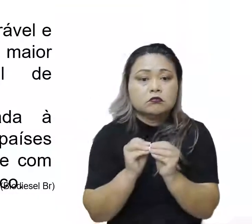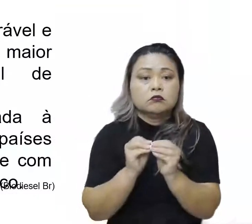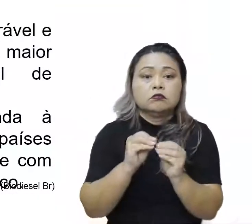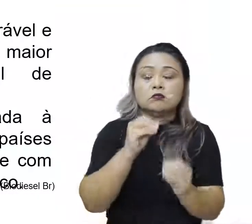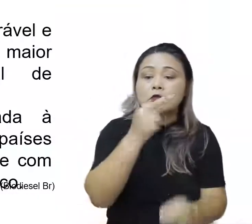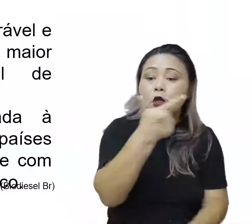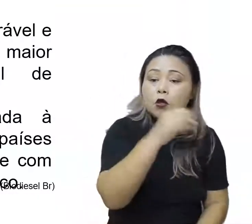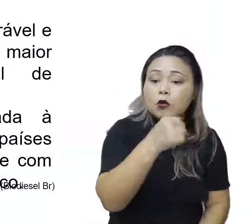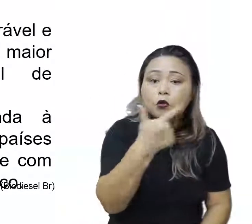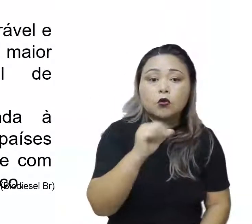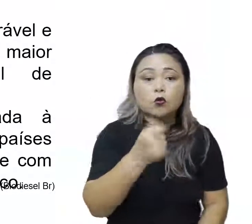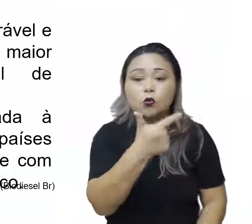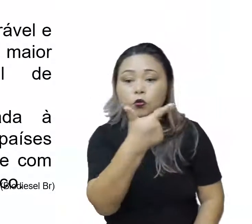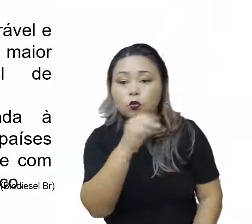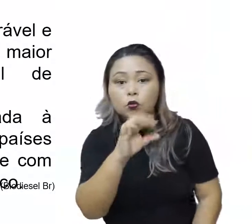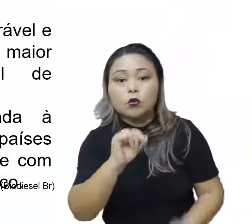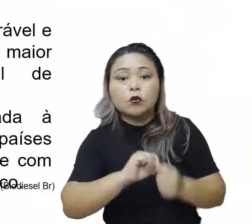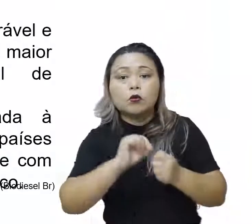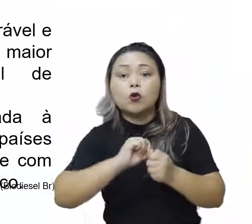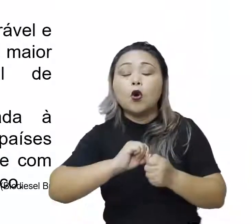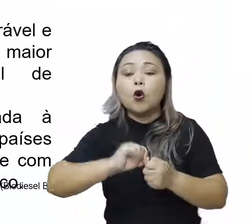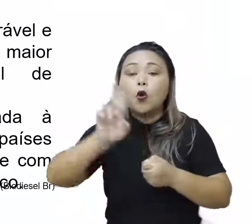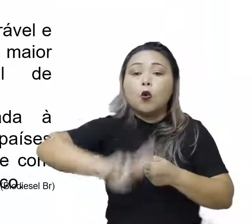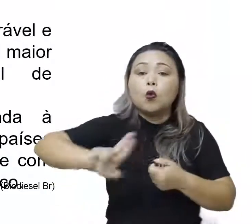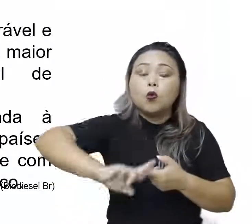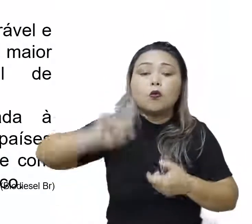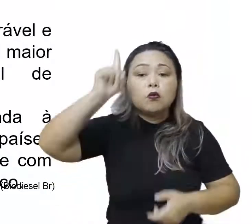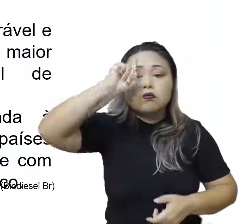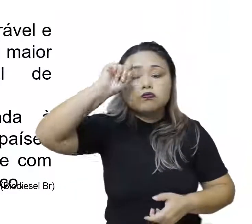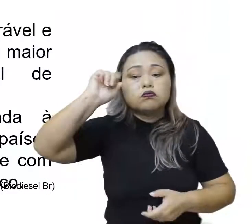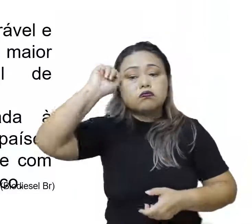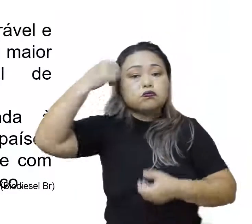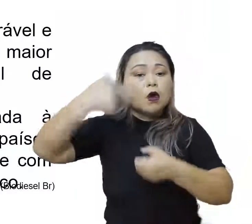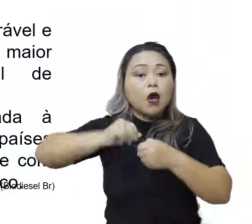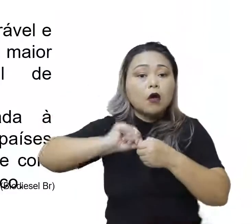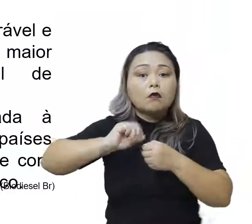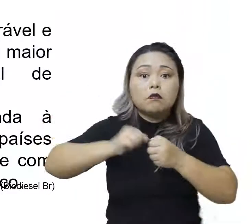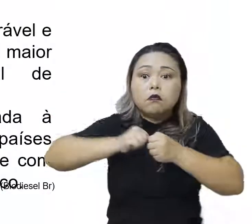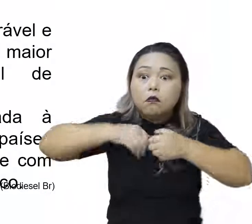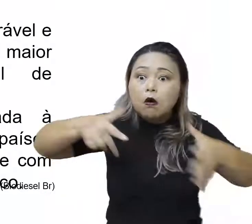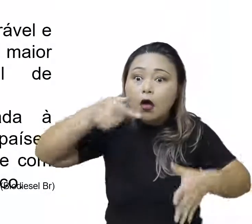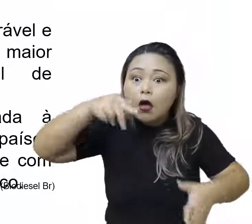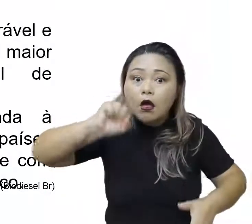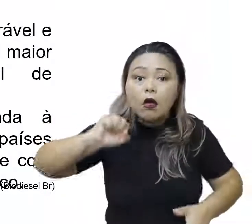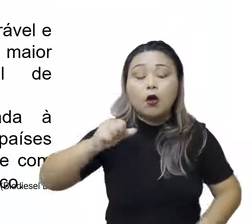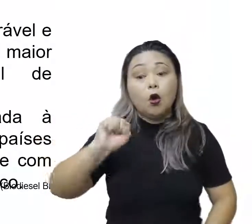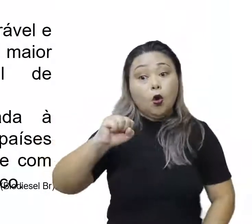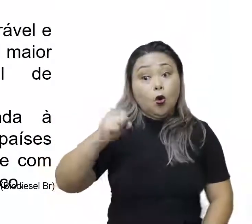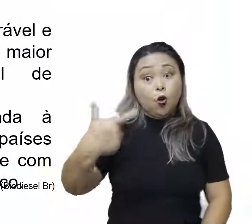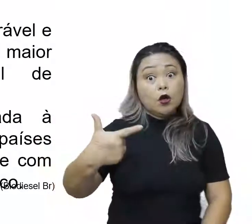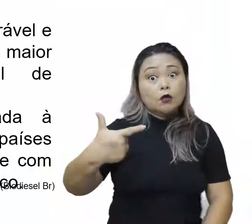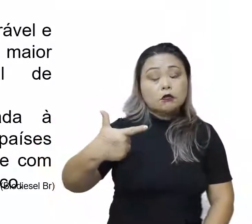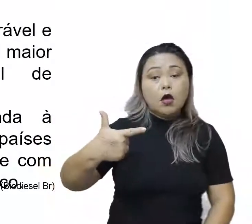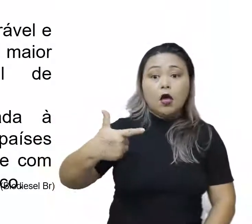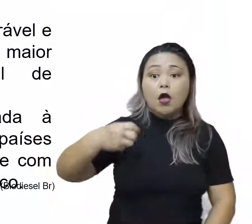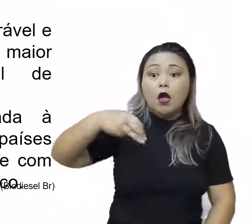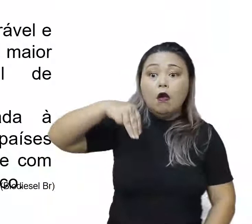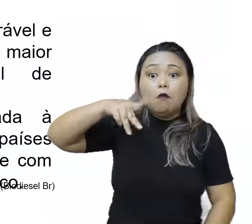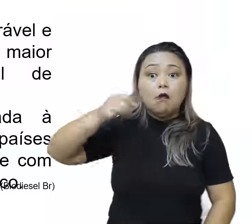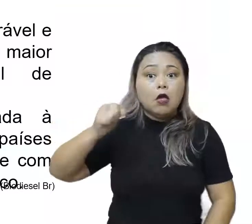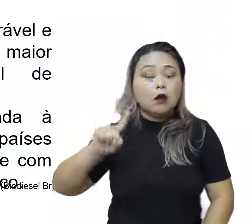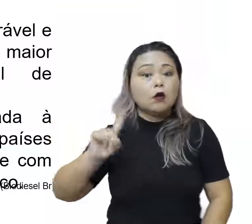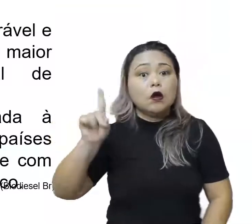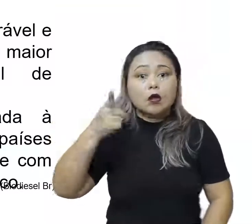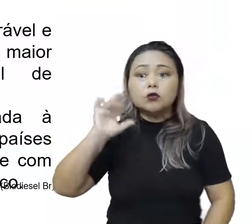2002 e 2004, o consumo diário de petróleo no mundo expandiu 78 para 82 milhões de barris. Logo, você está vendo aí que já está bem